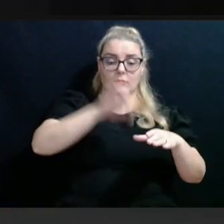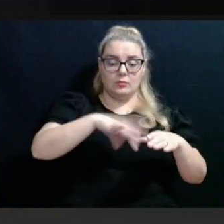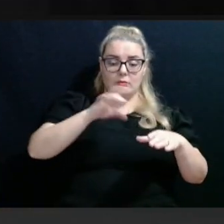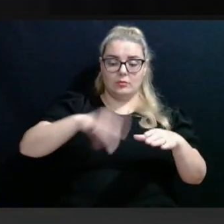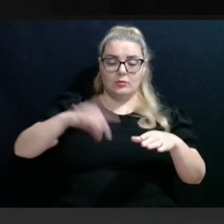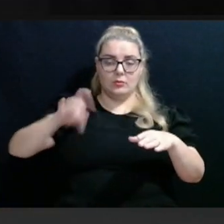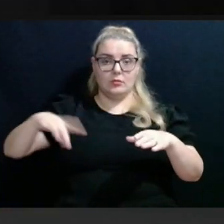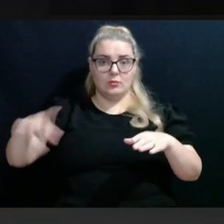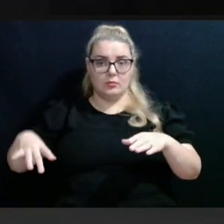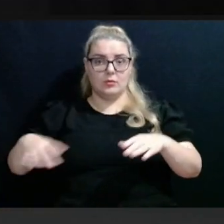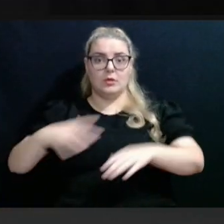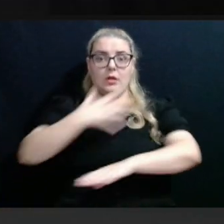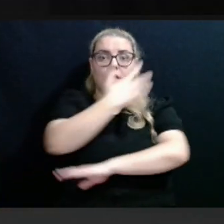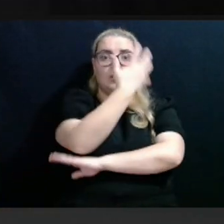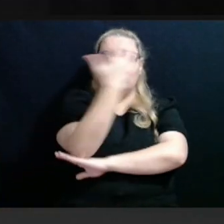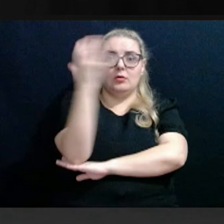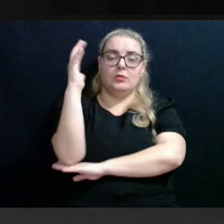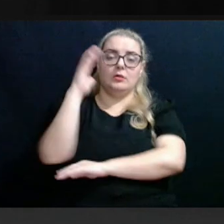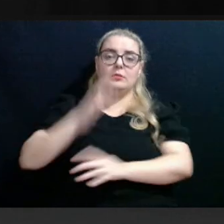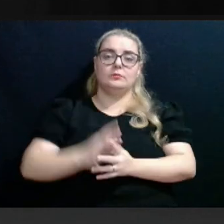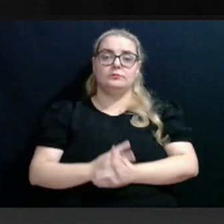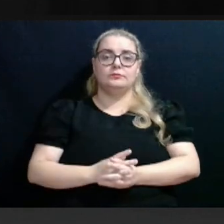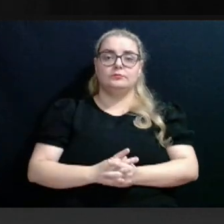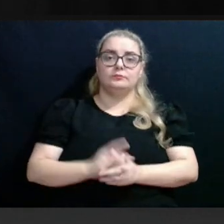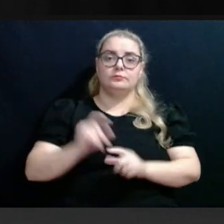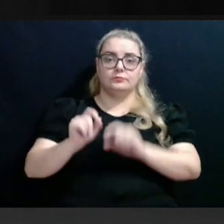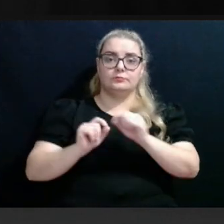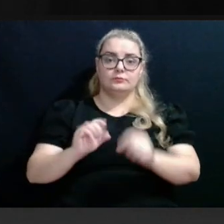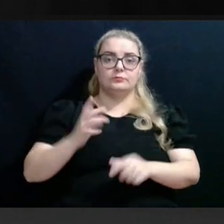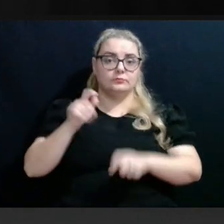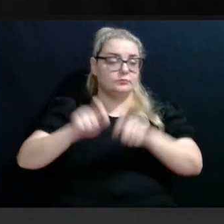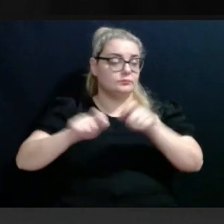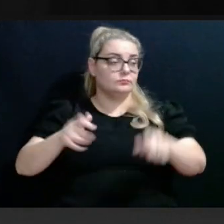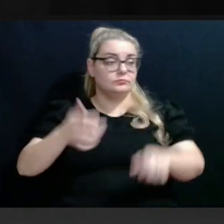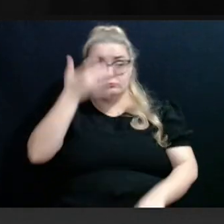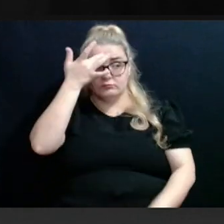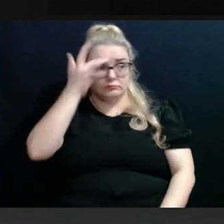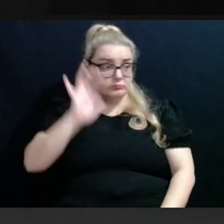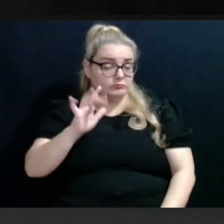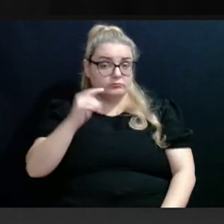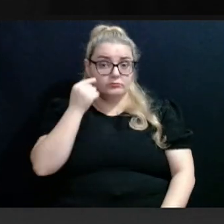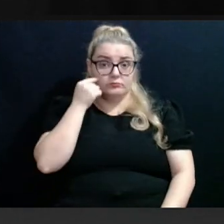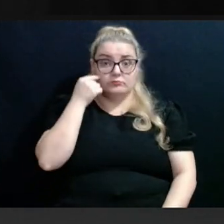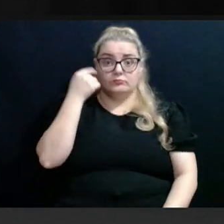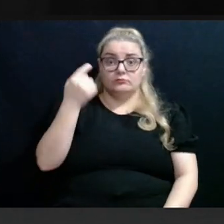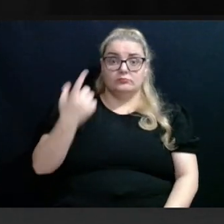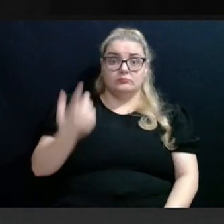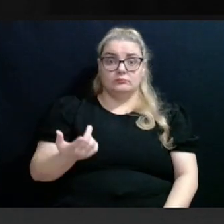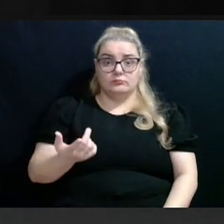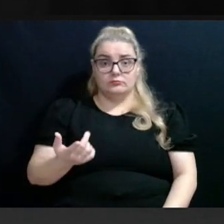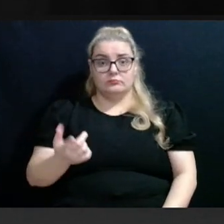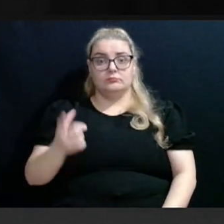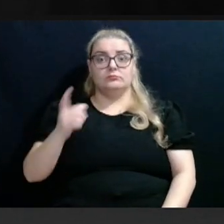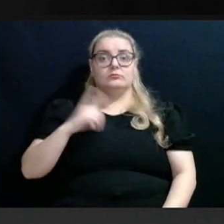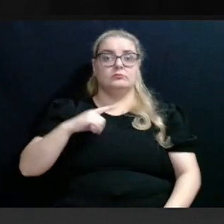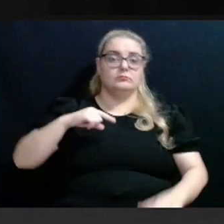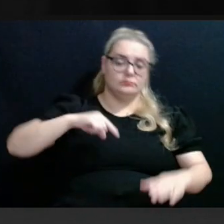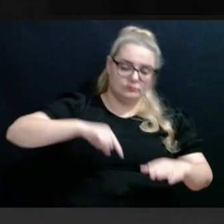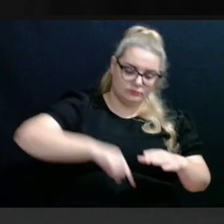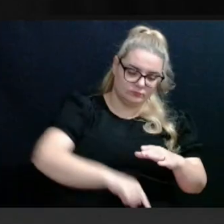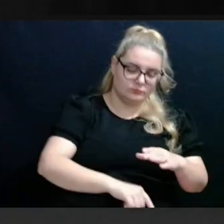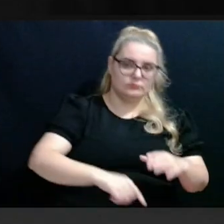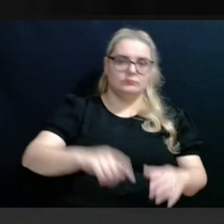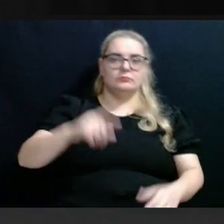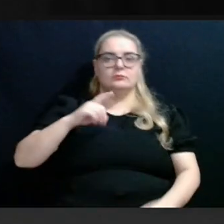essas árvores, né, o que aconteceu? As pessoas não tinham a dimensão, olha, tem que ter tanto de fundo, tem que ter tanto...